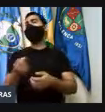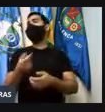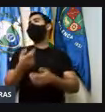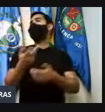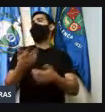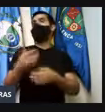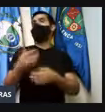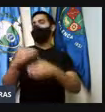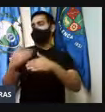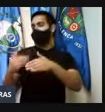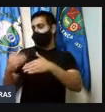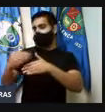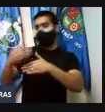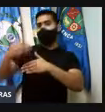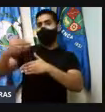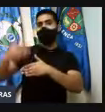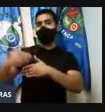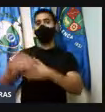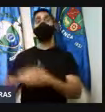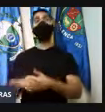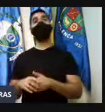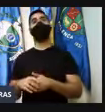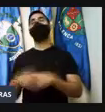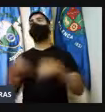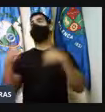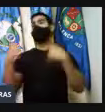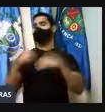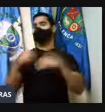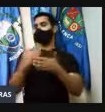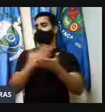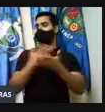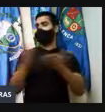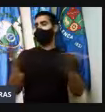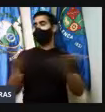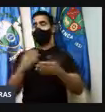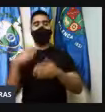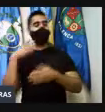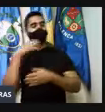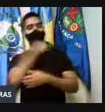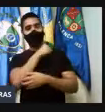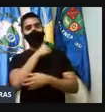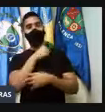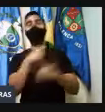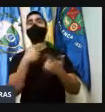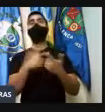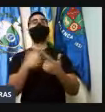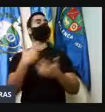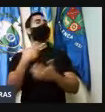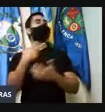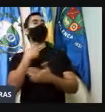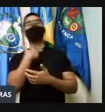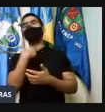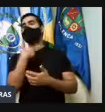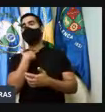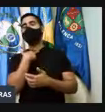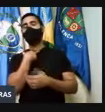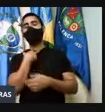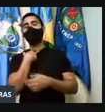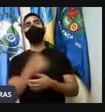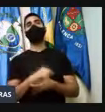vamos avançar. Então é preciso começar rápido, porque nós não podemos